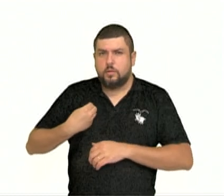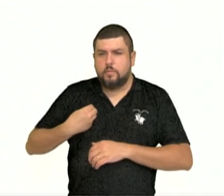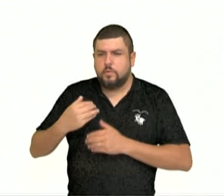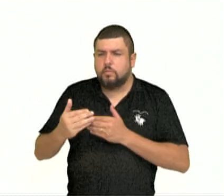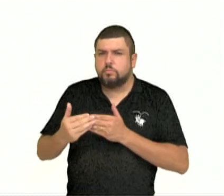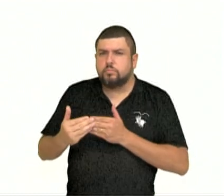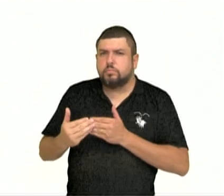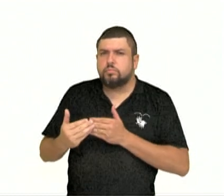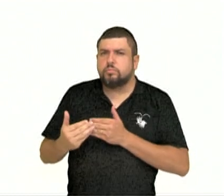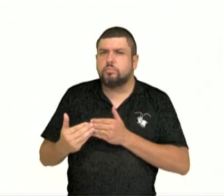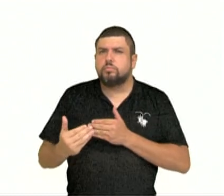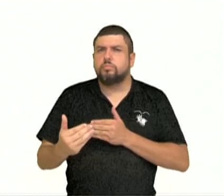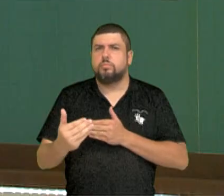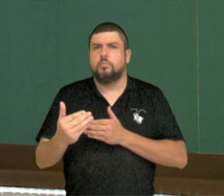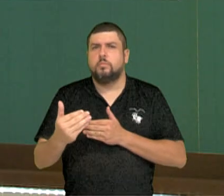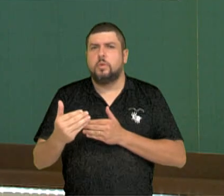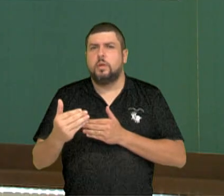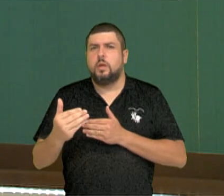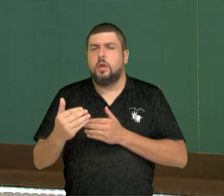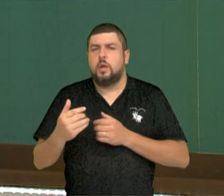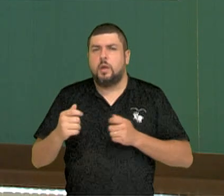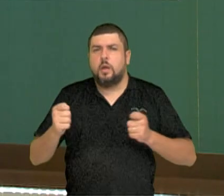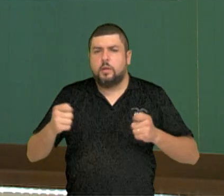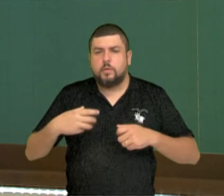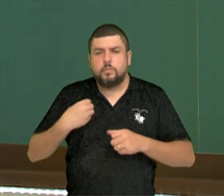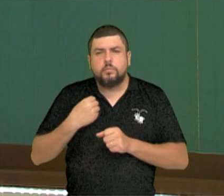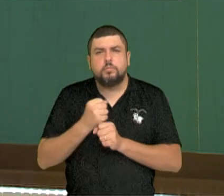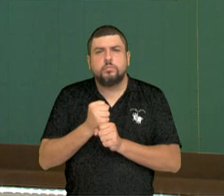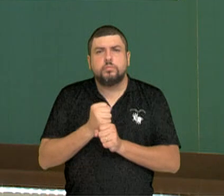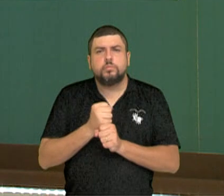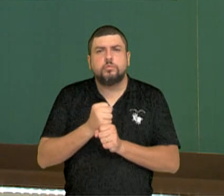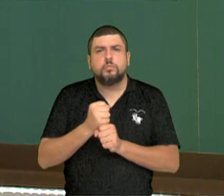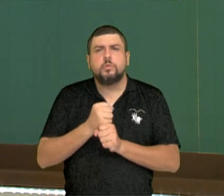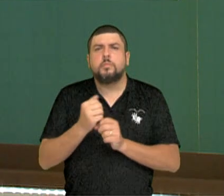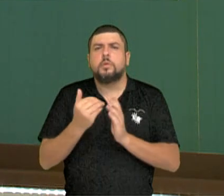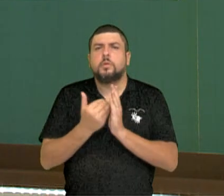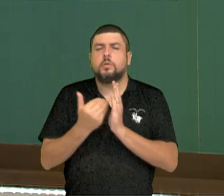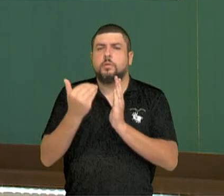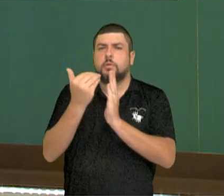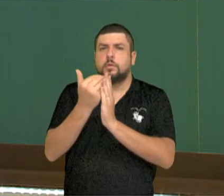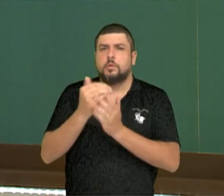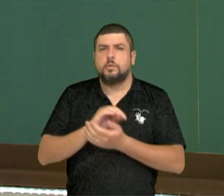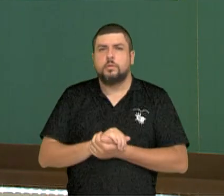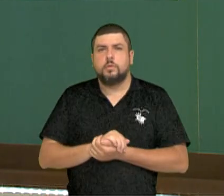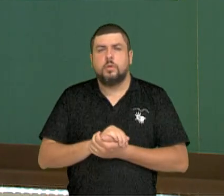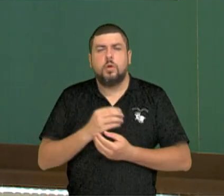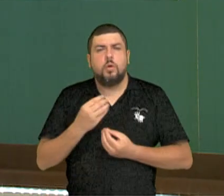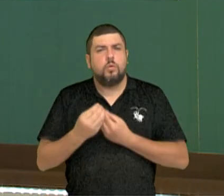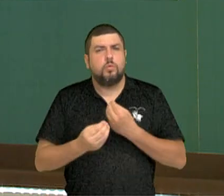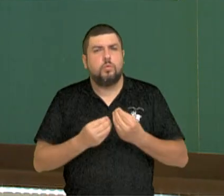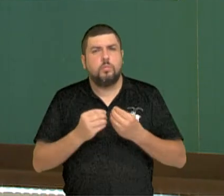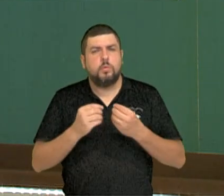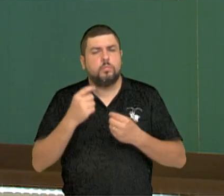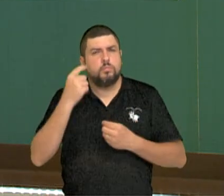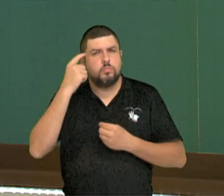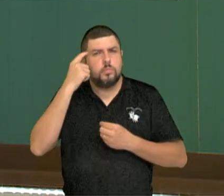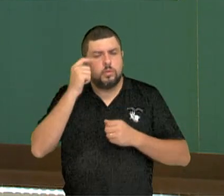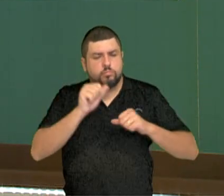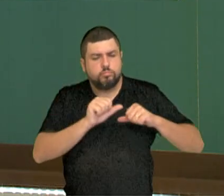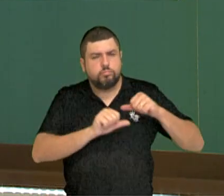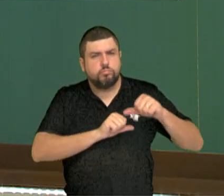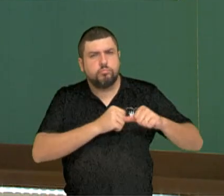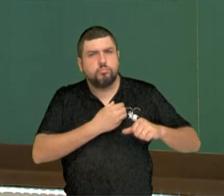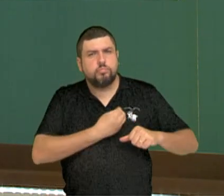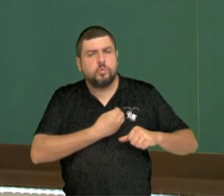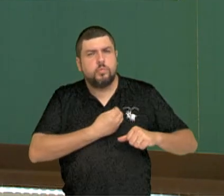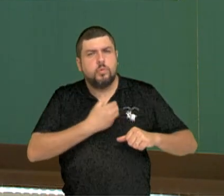que, se colocados em prática, né, essas atitudes aí, essas mudanças no estilo de vida podem